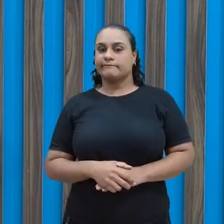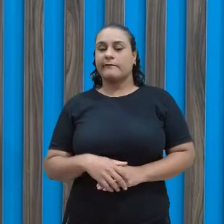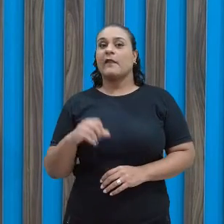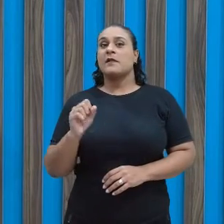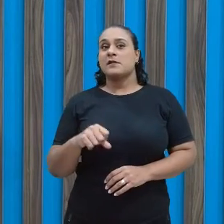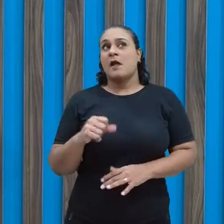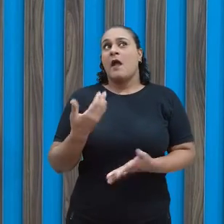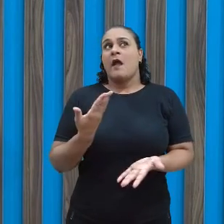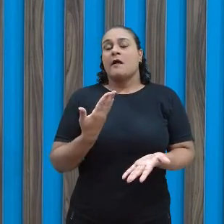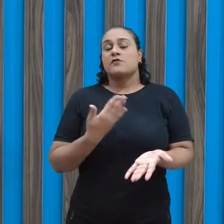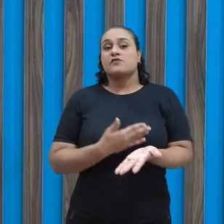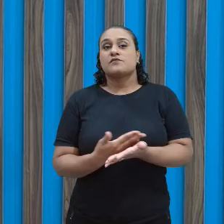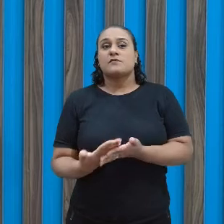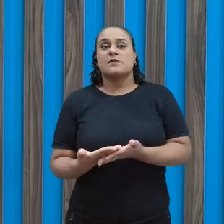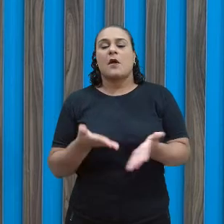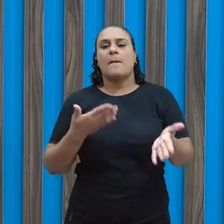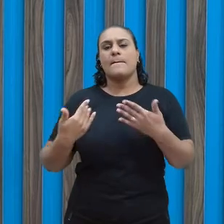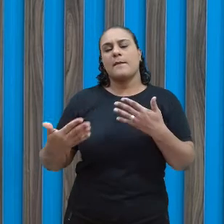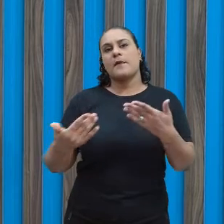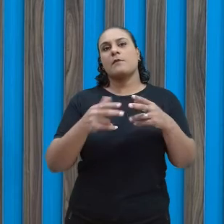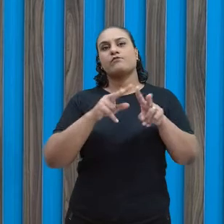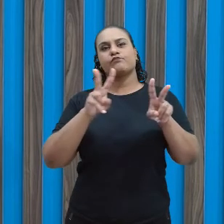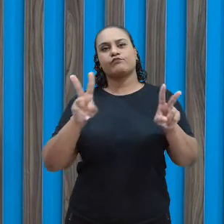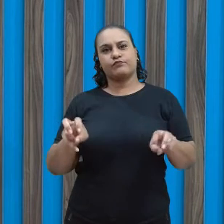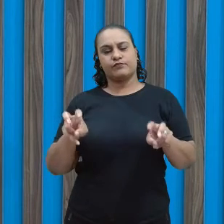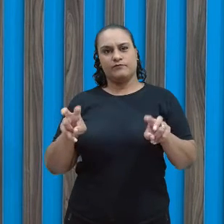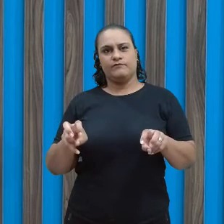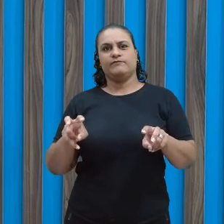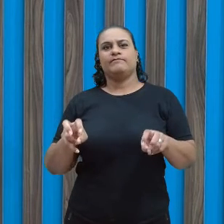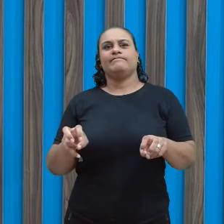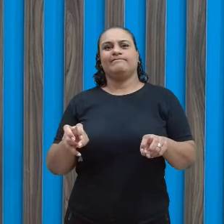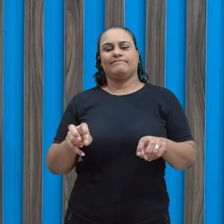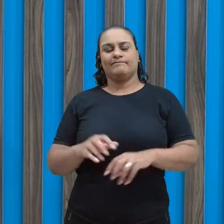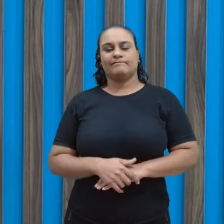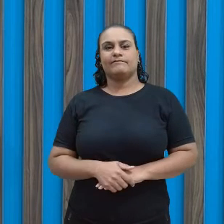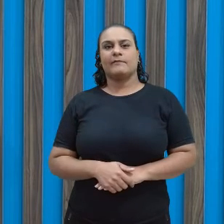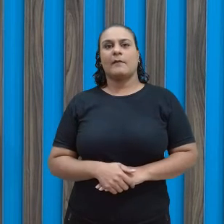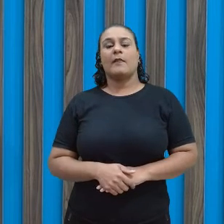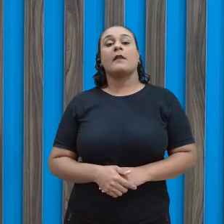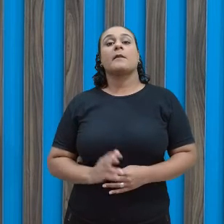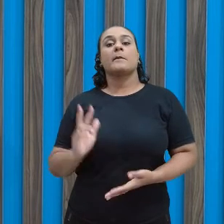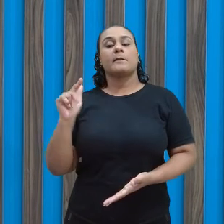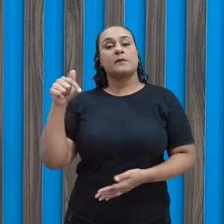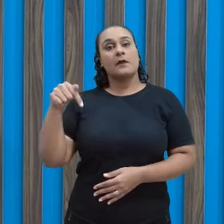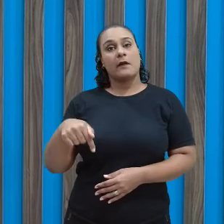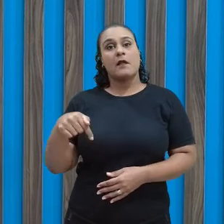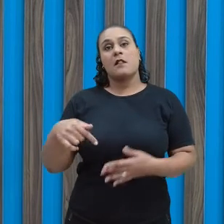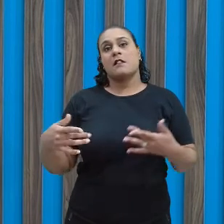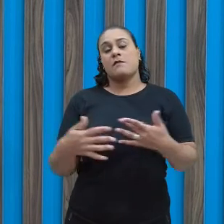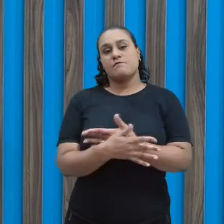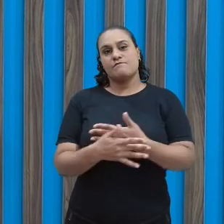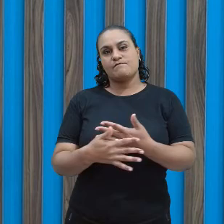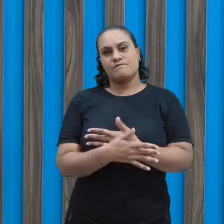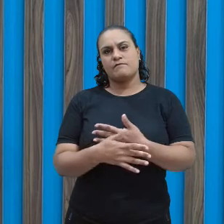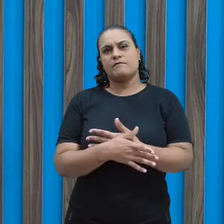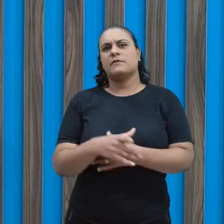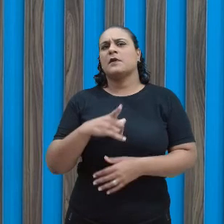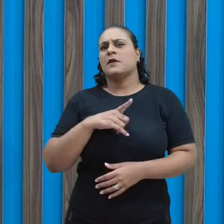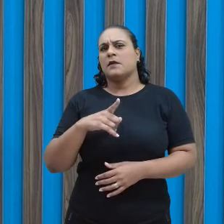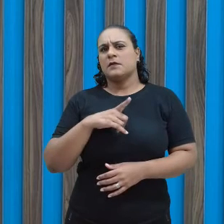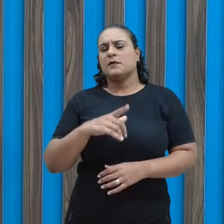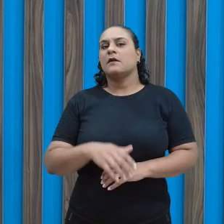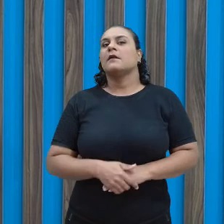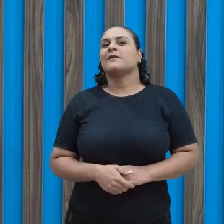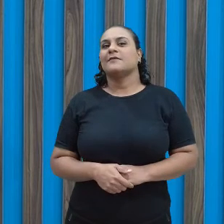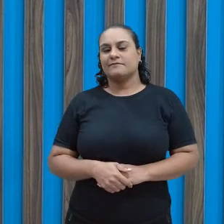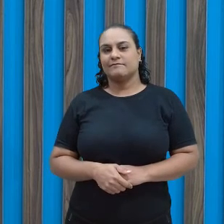tema, como a professora Vanessa trouxe, a respeito do próprio Zumbi, aqui na nossa cidade, tem um monumento a Zumbi,